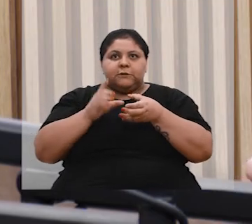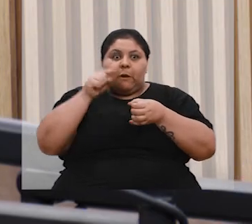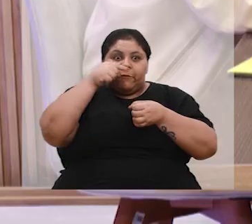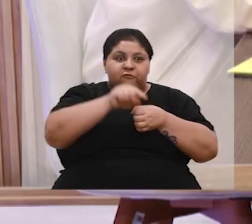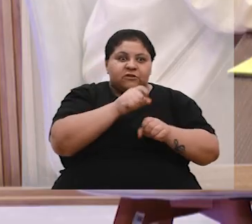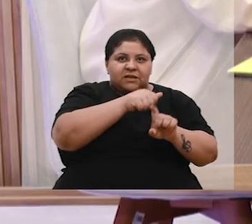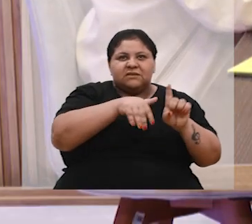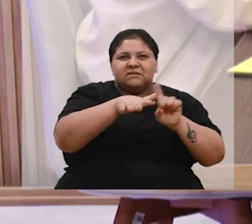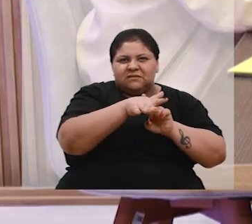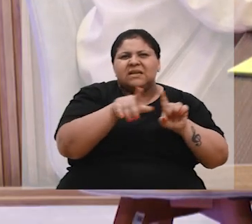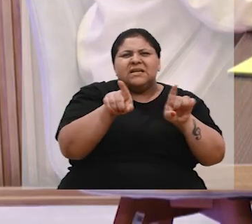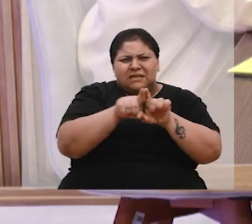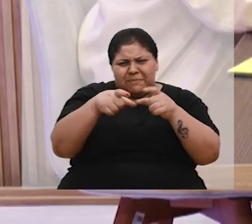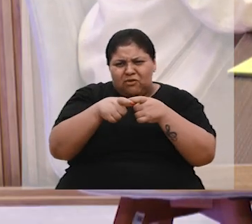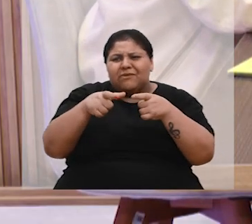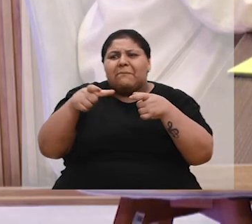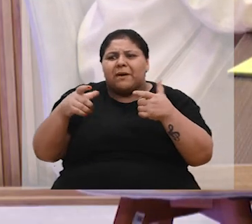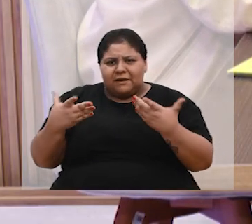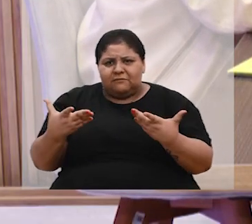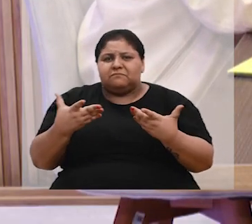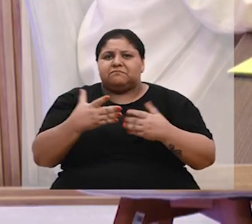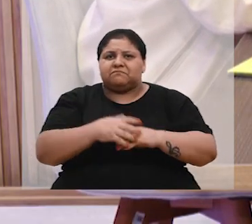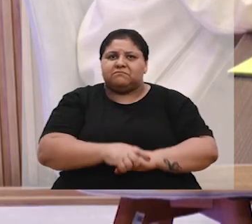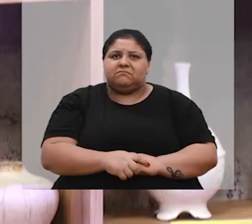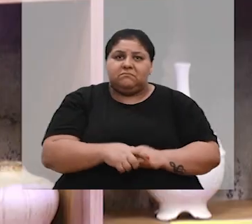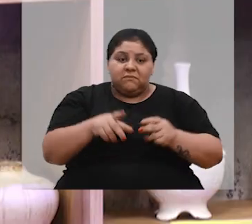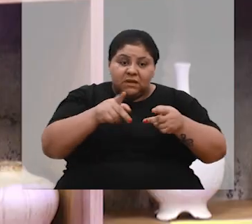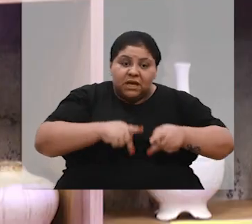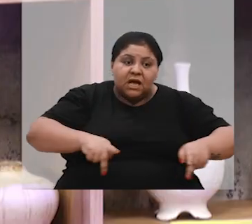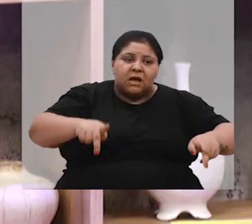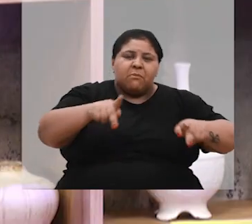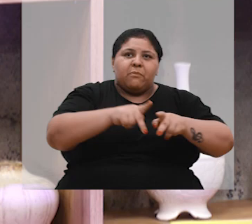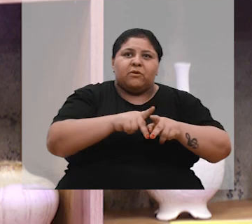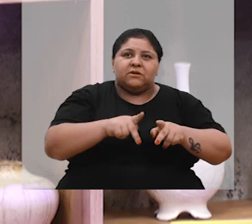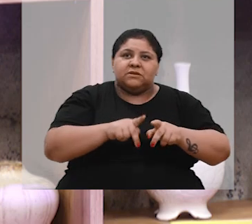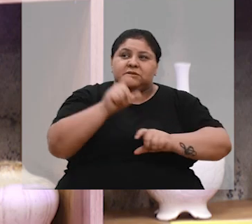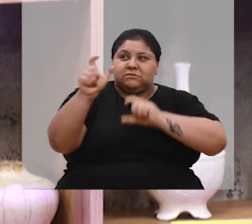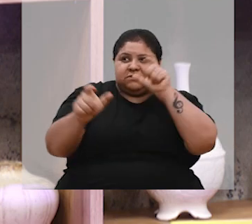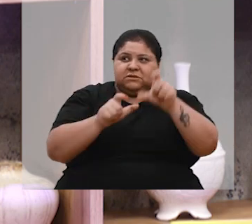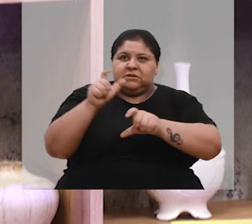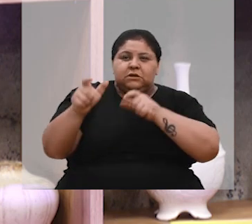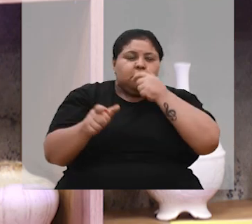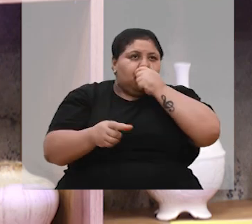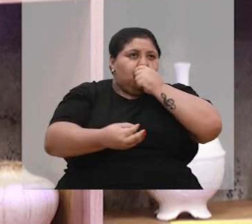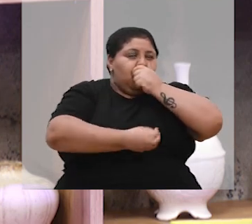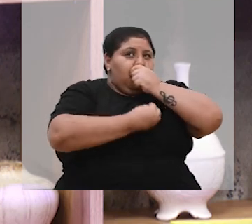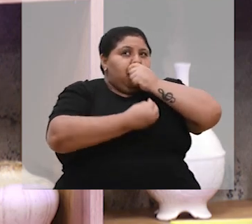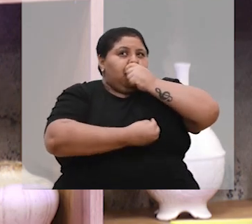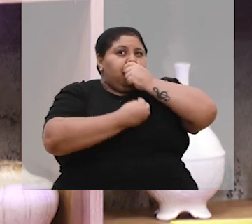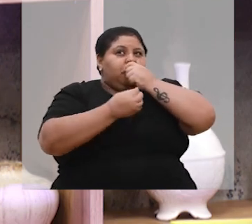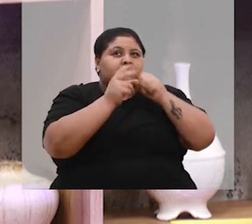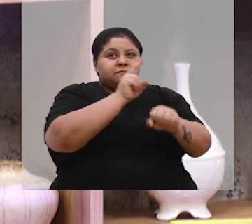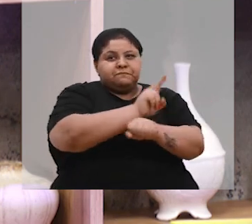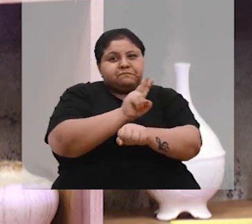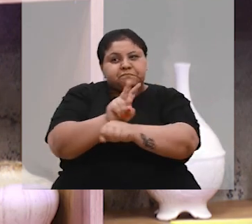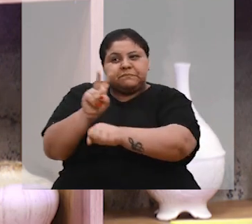tamanho também, eu acho, né? Eu acho que a população, a quantidade de vidas a serem cuidadas naquele espaço